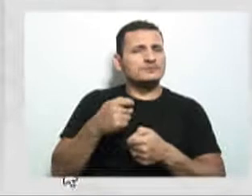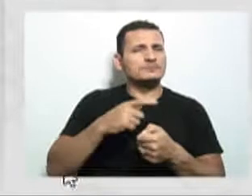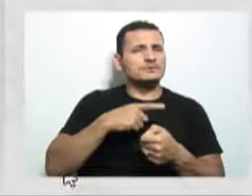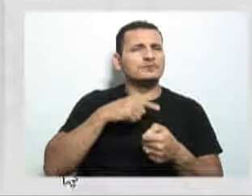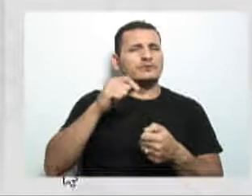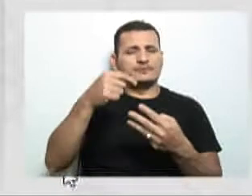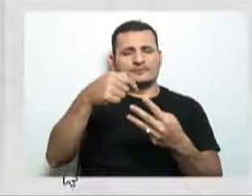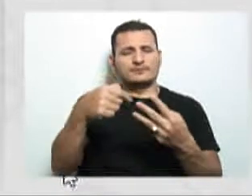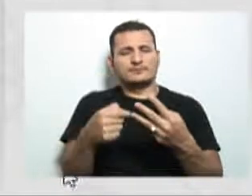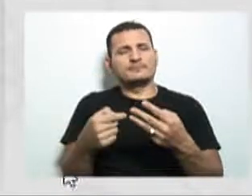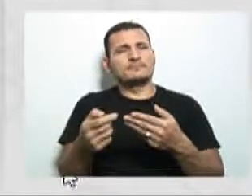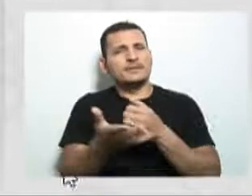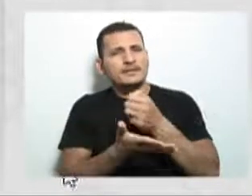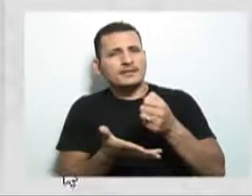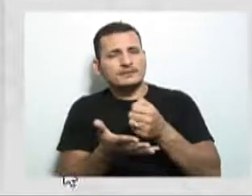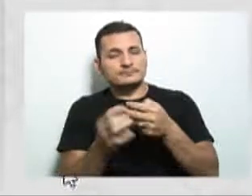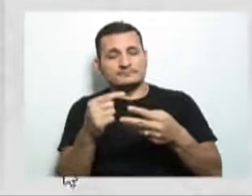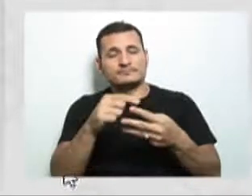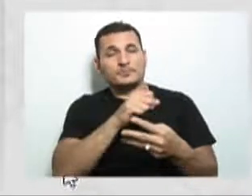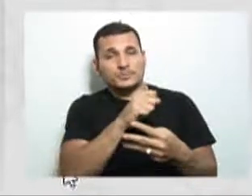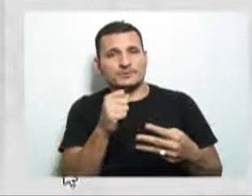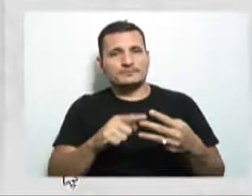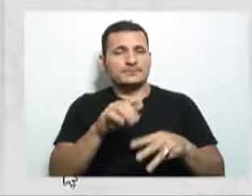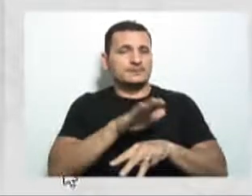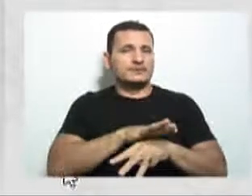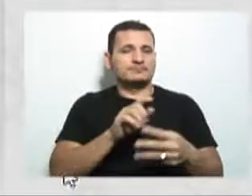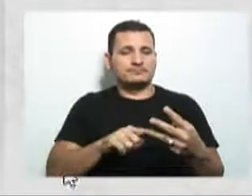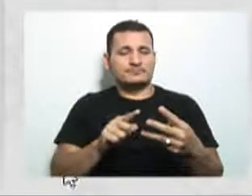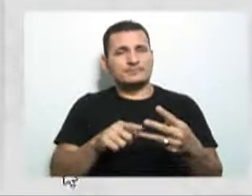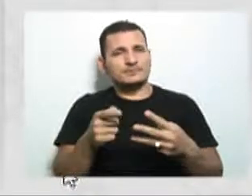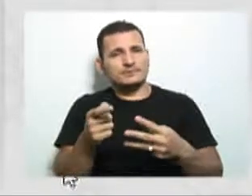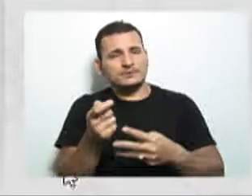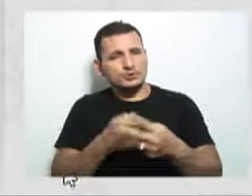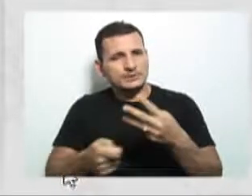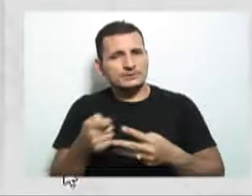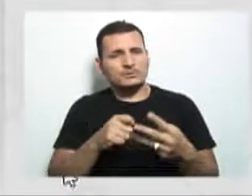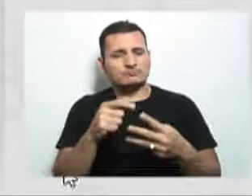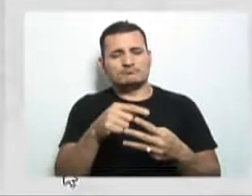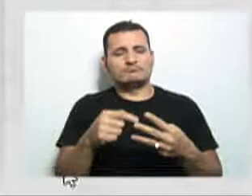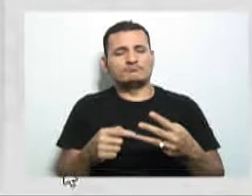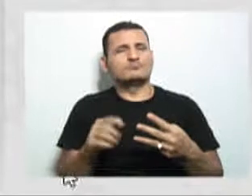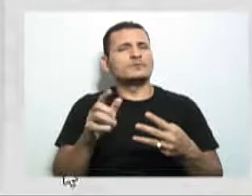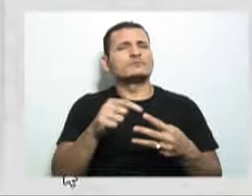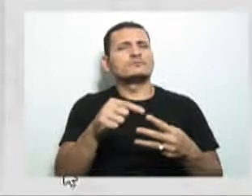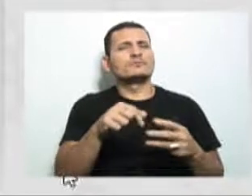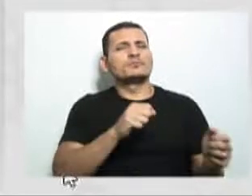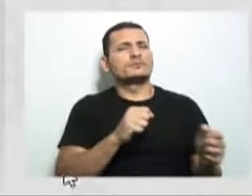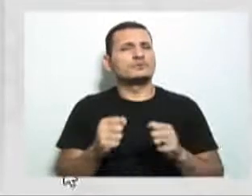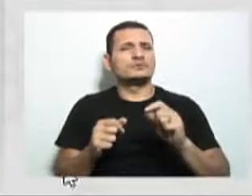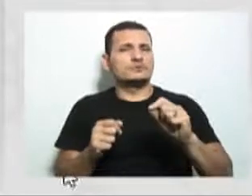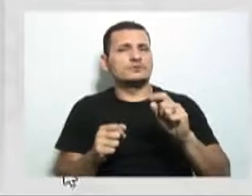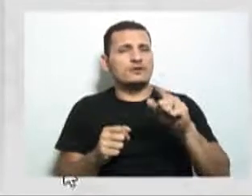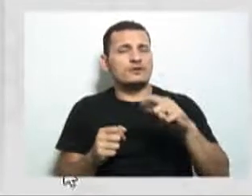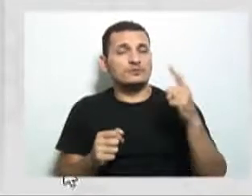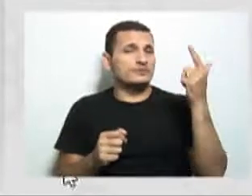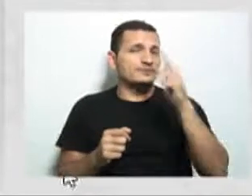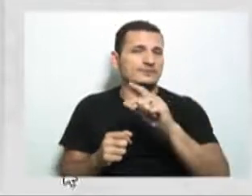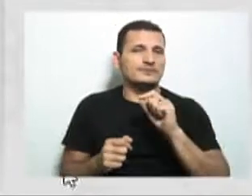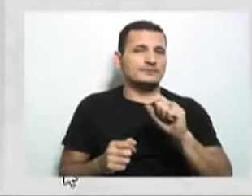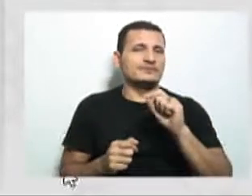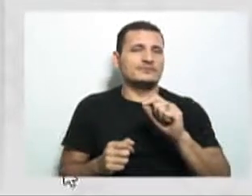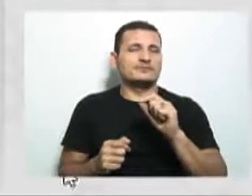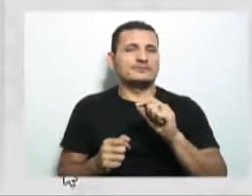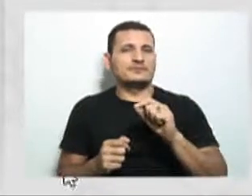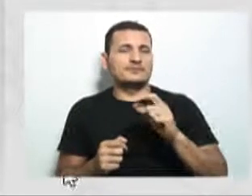variáveis básicas. Poder, tempo e negociação. Que poder? Que poder é esse? O poder de conseguir barganhar, não é? De